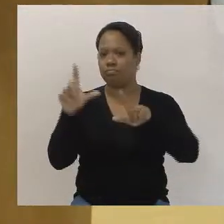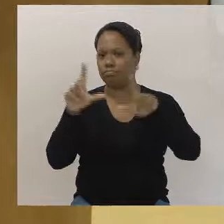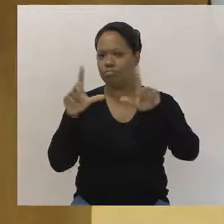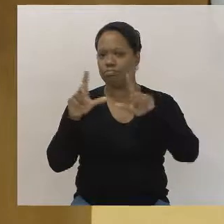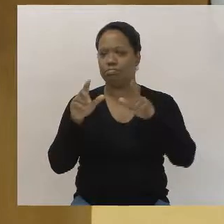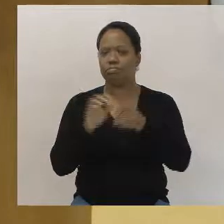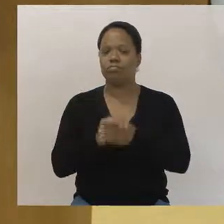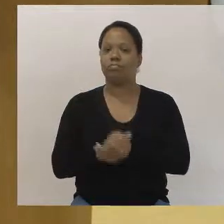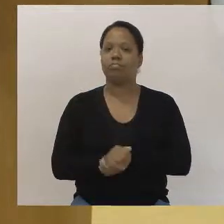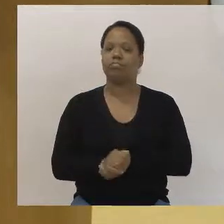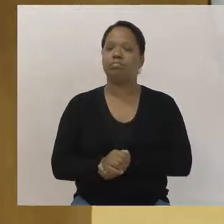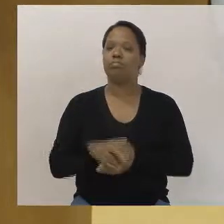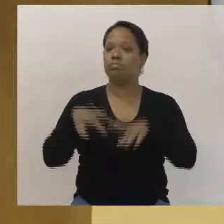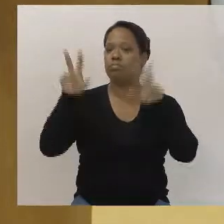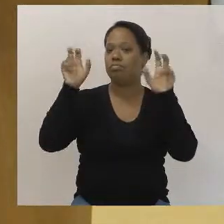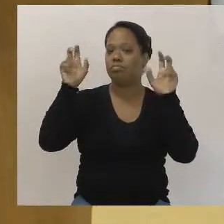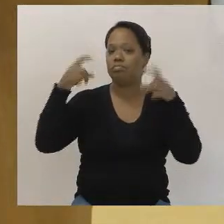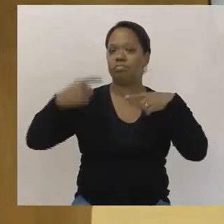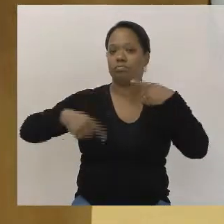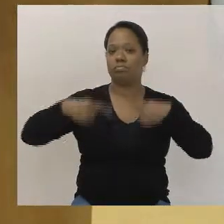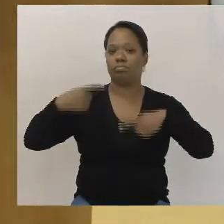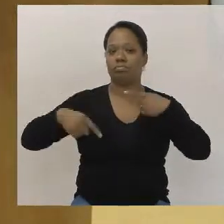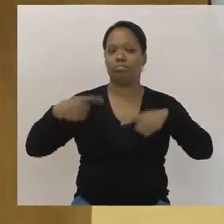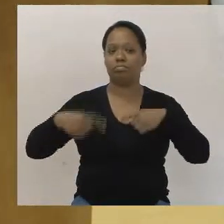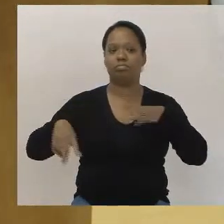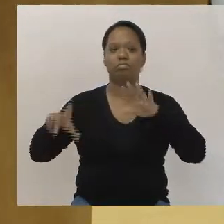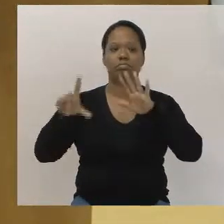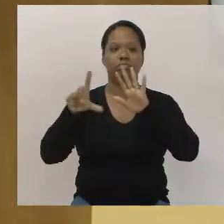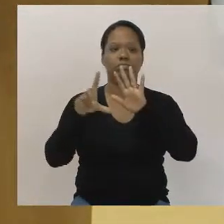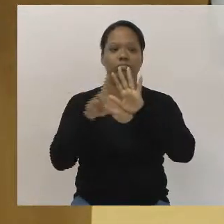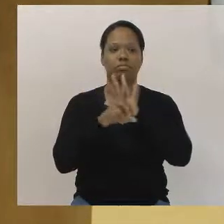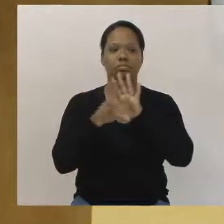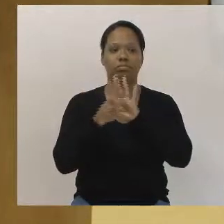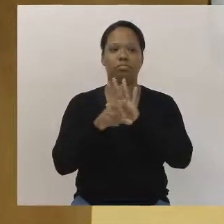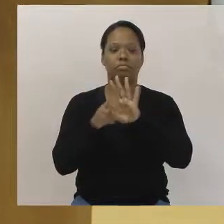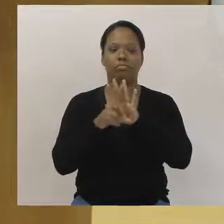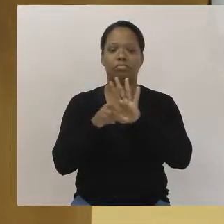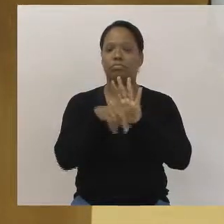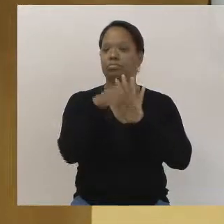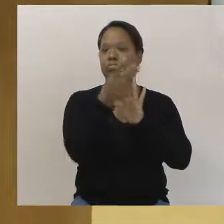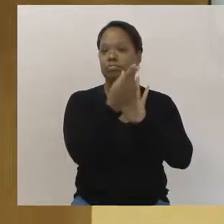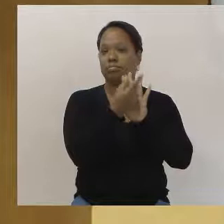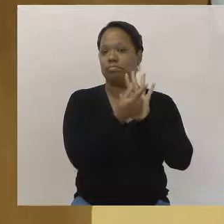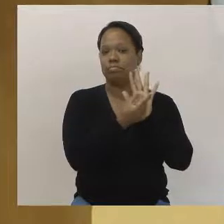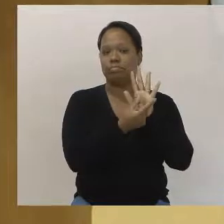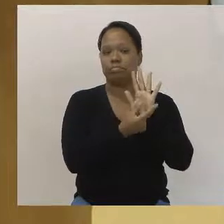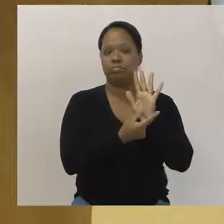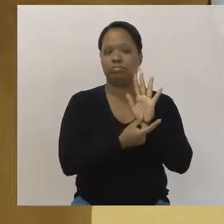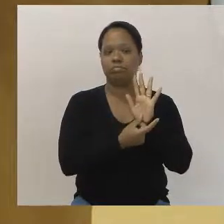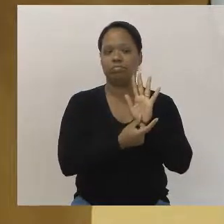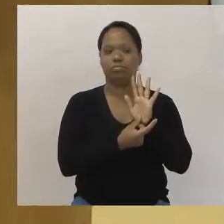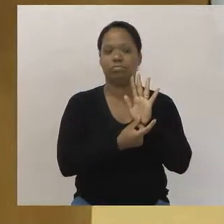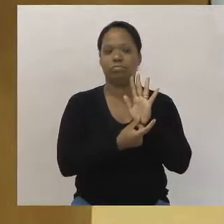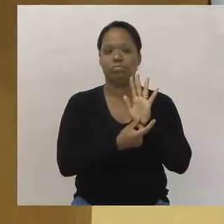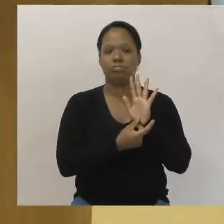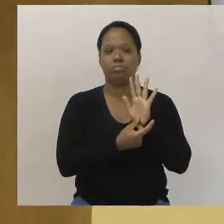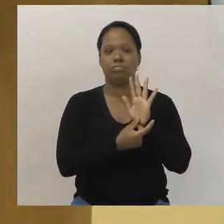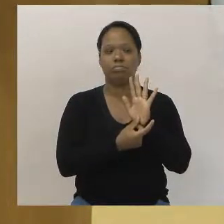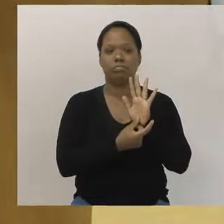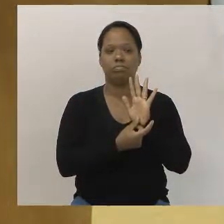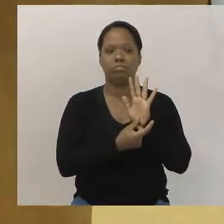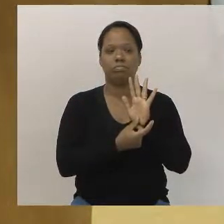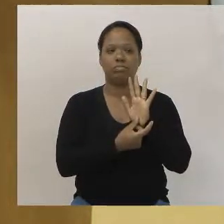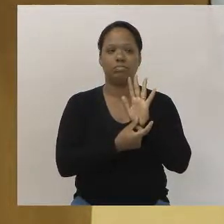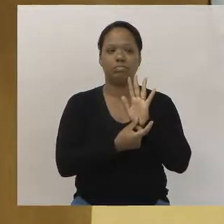essa questão da discutir a lei de diretrizes orçamentária e ela